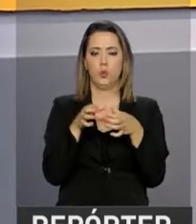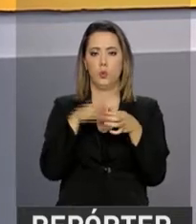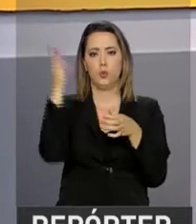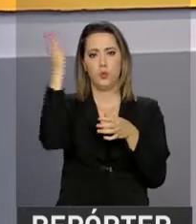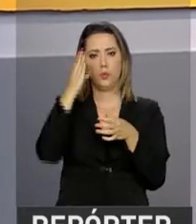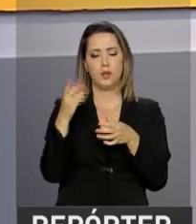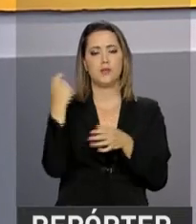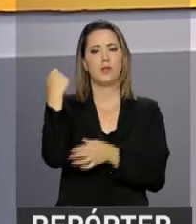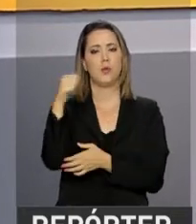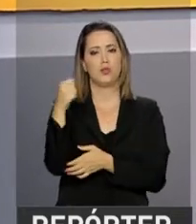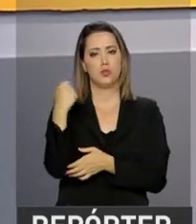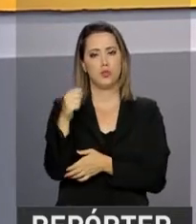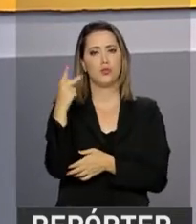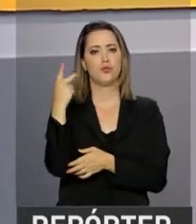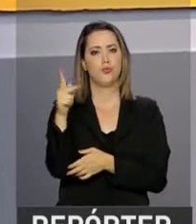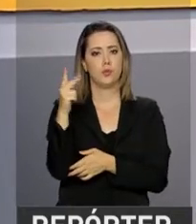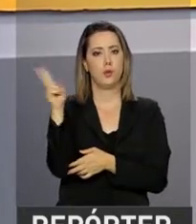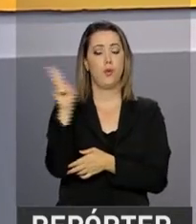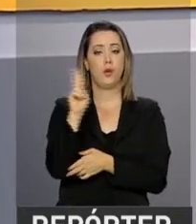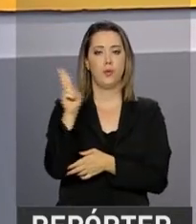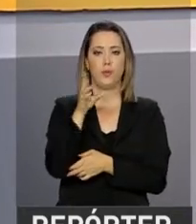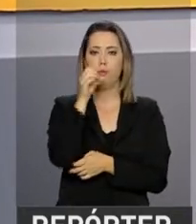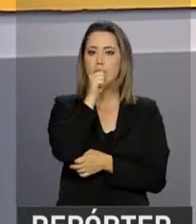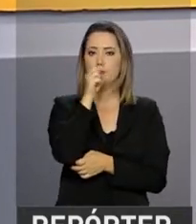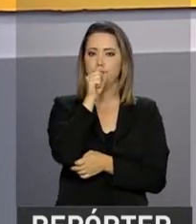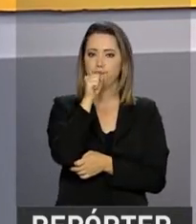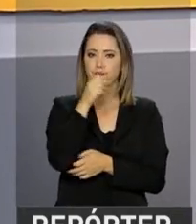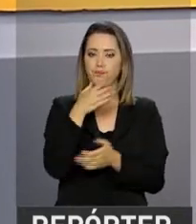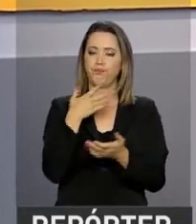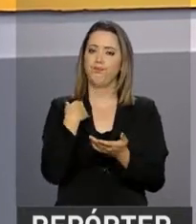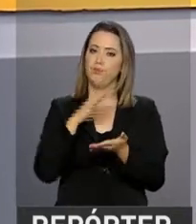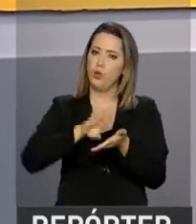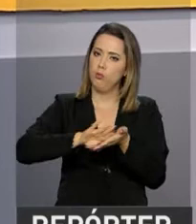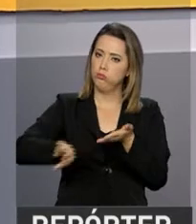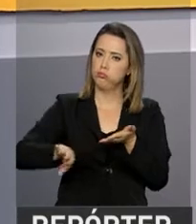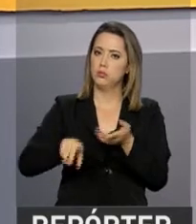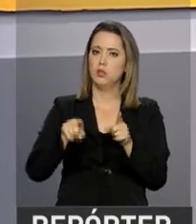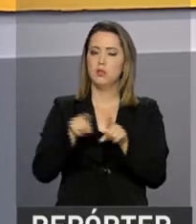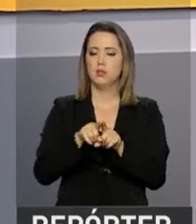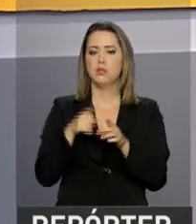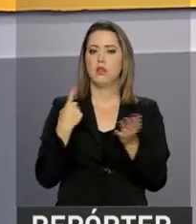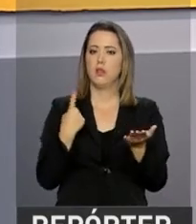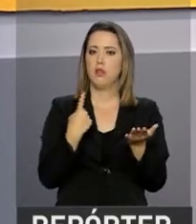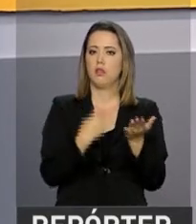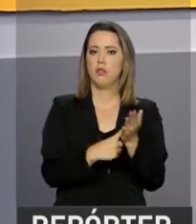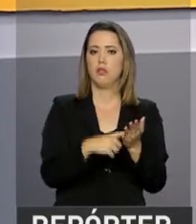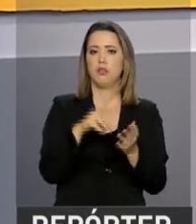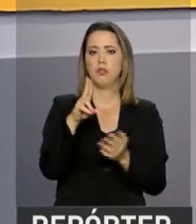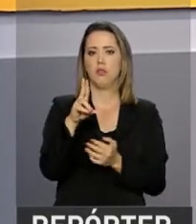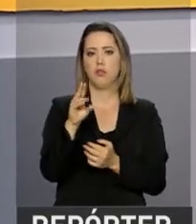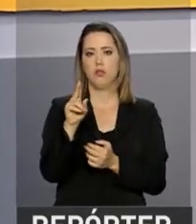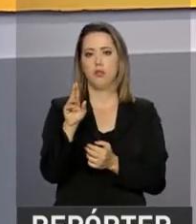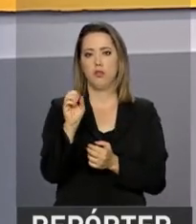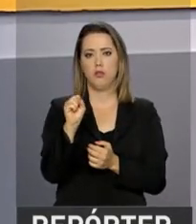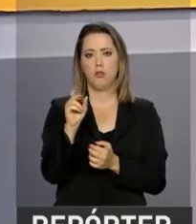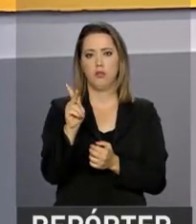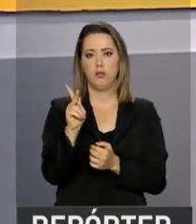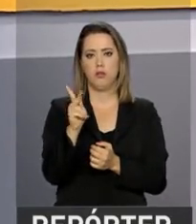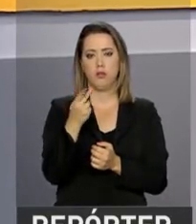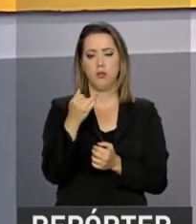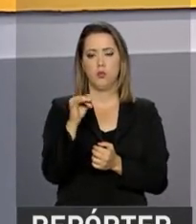Brasil, Argentina, Paraguai e Uruguai no sábado. A sanção está prevista no protocolo de Ushuaia, que trata do